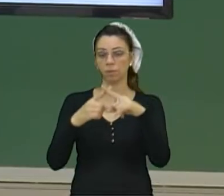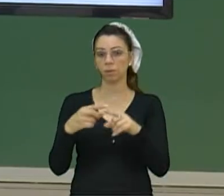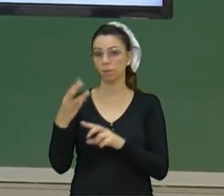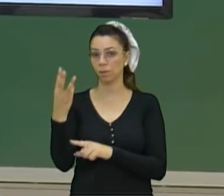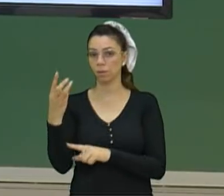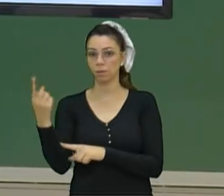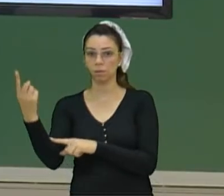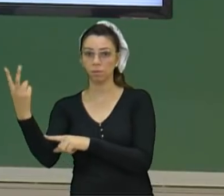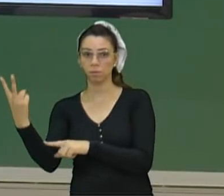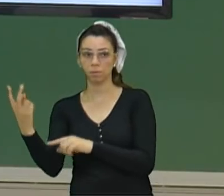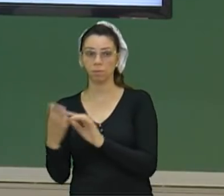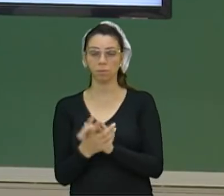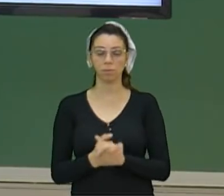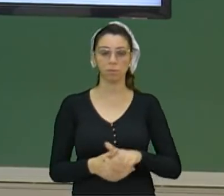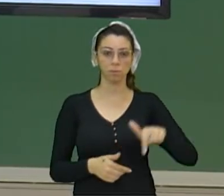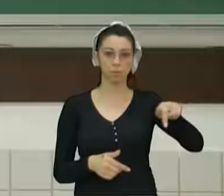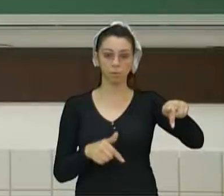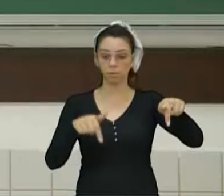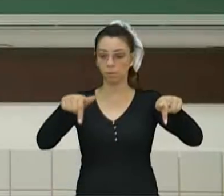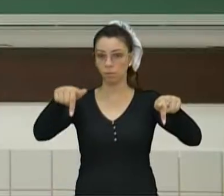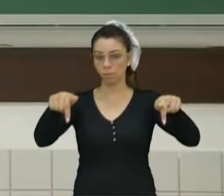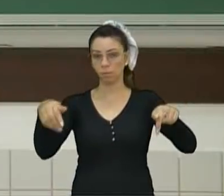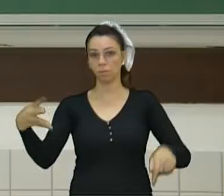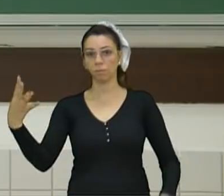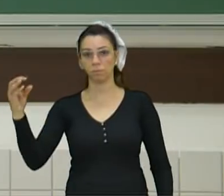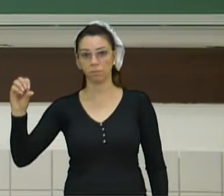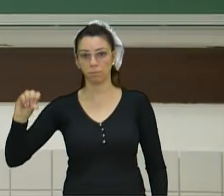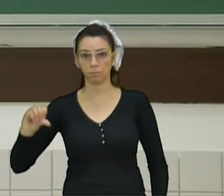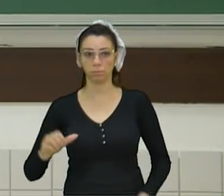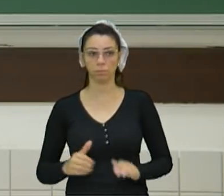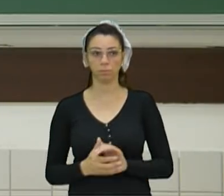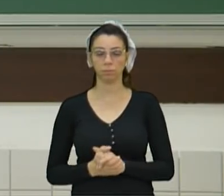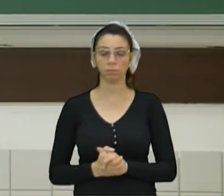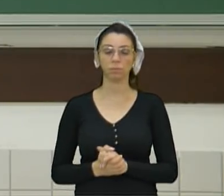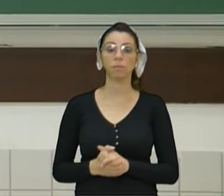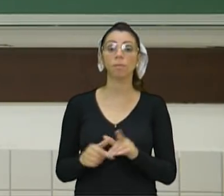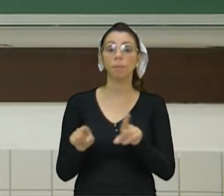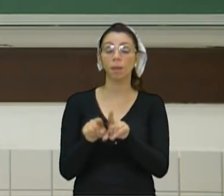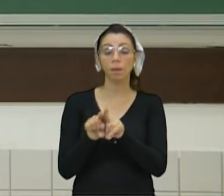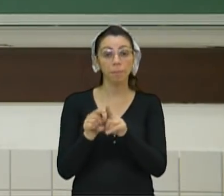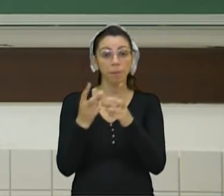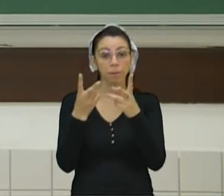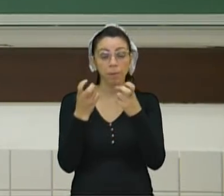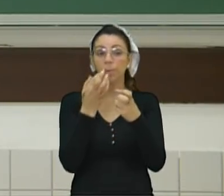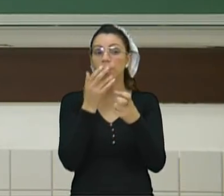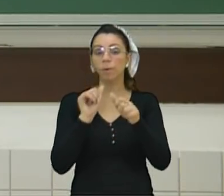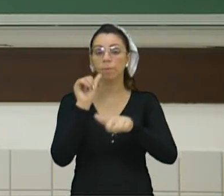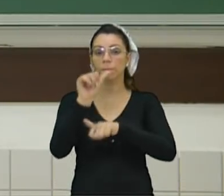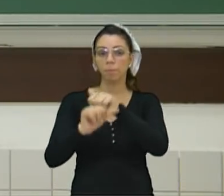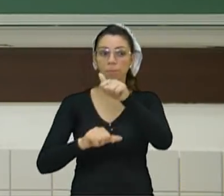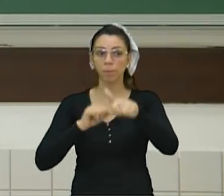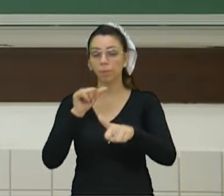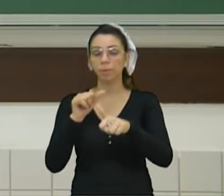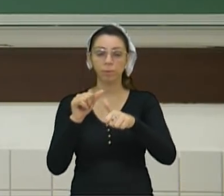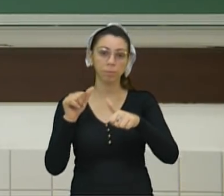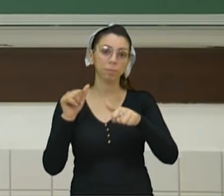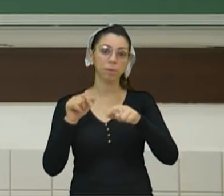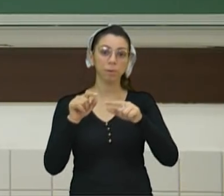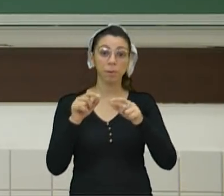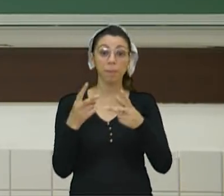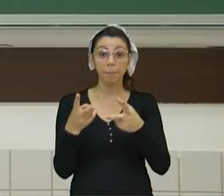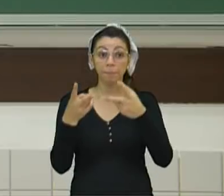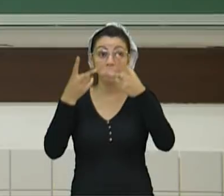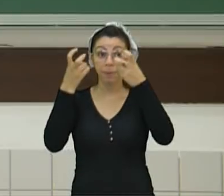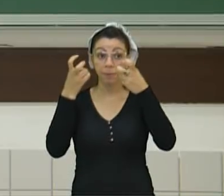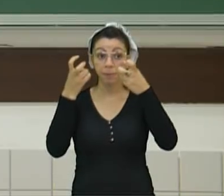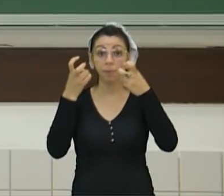e tenho 7 vezes 7, que é 49. Até a professora deixou de outra cor aqui, ó, a interseção com a multiplicação, para vocês perceberem que isso